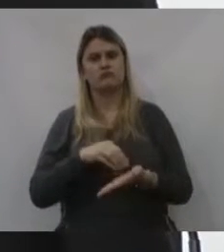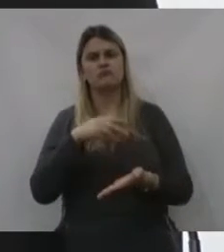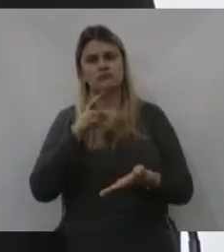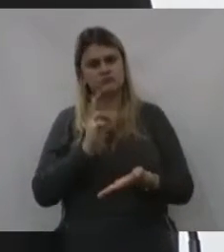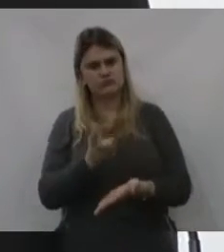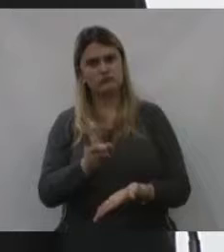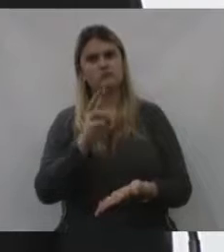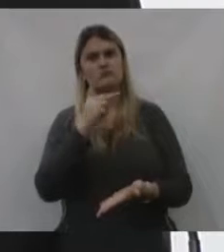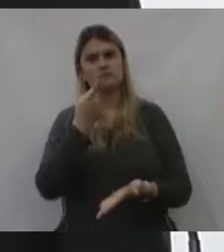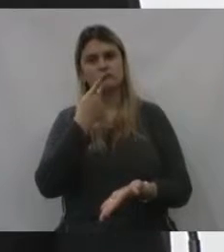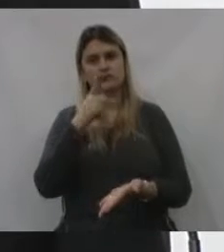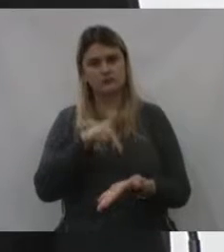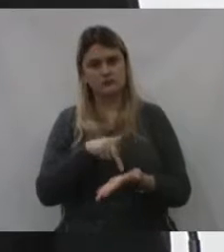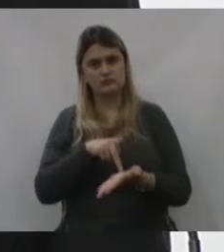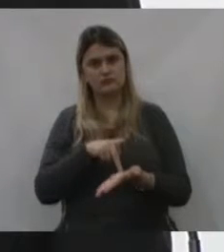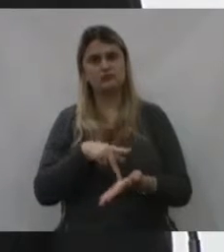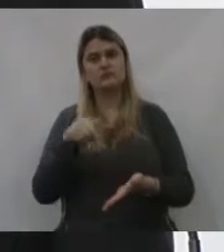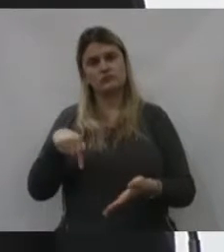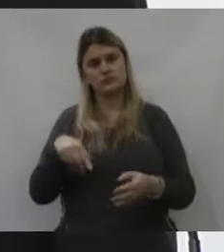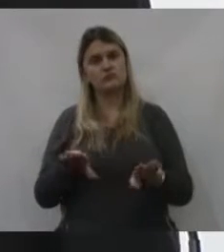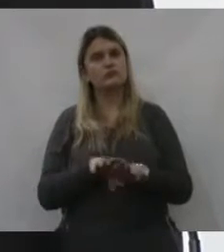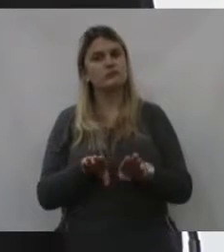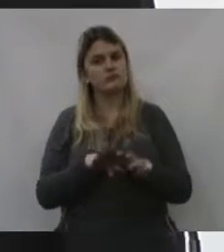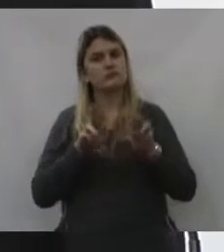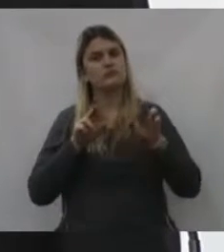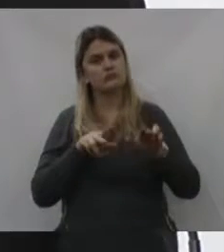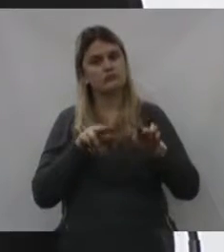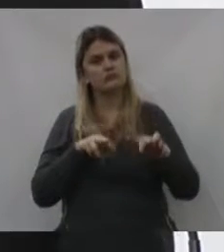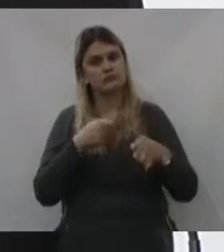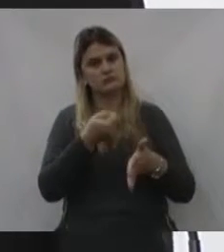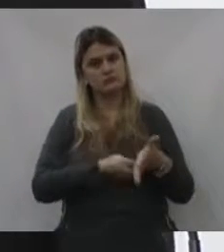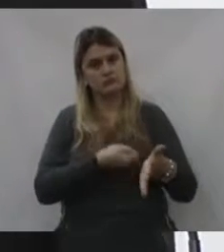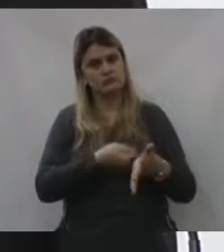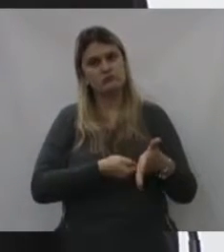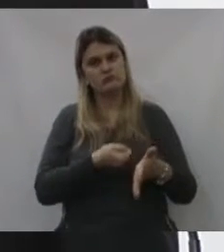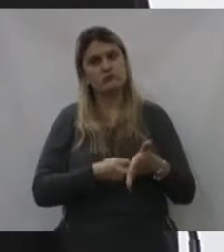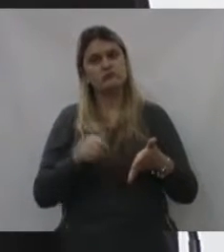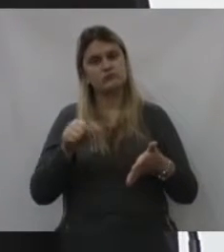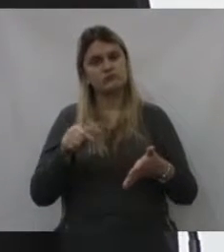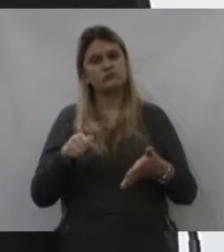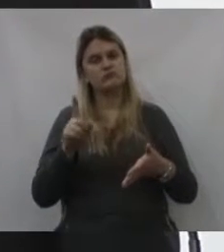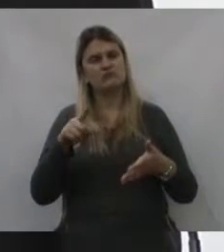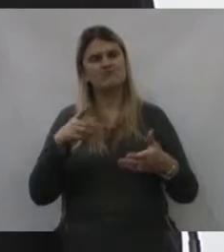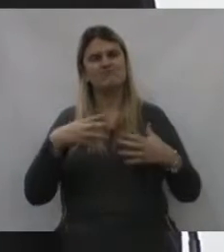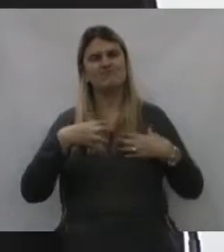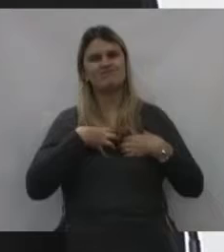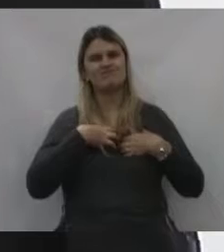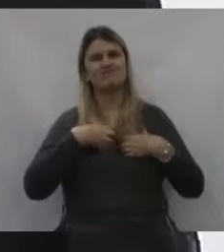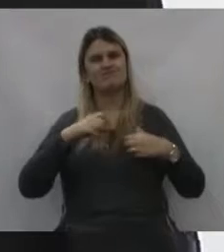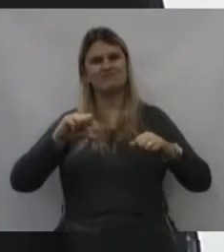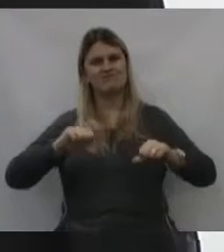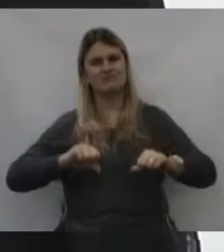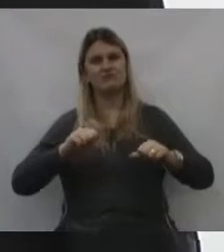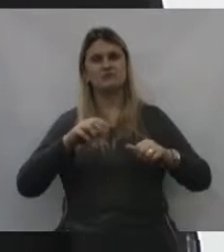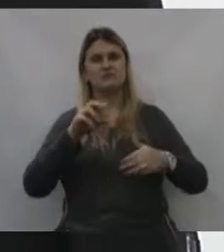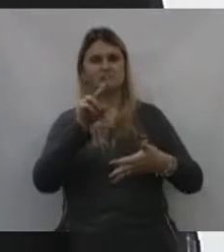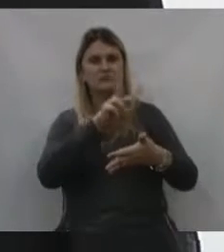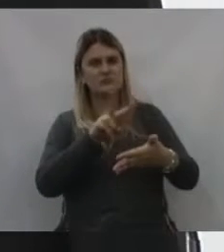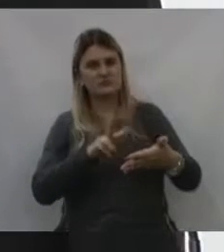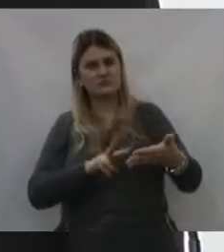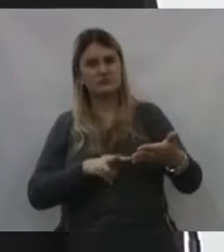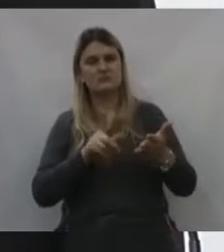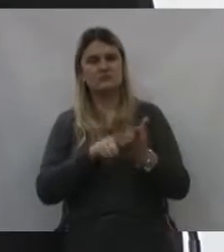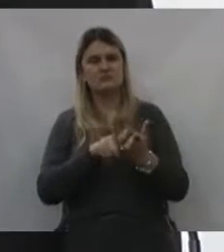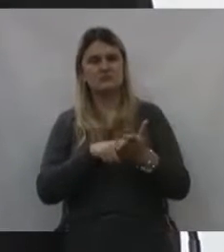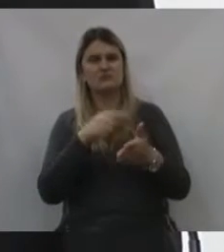ética, com a verdade, aqui também tem que ser cobrado. É muito negativo, sabe, você